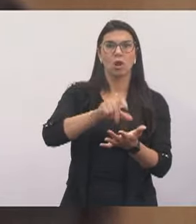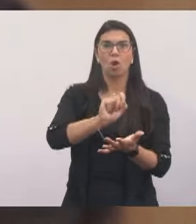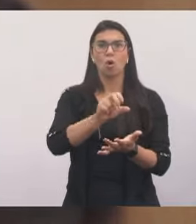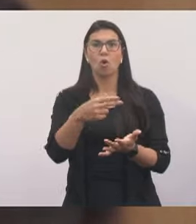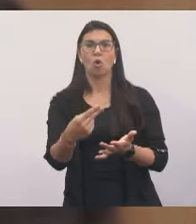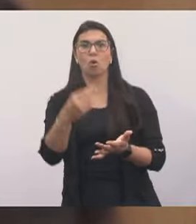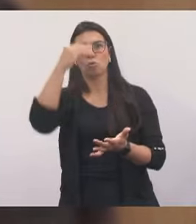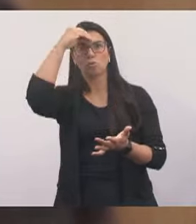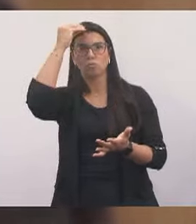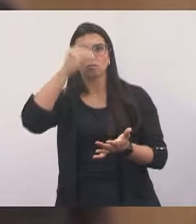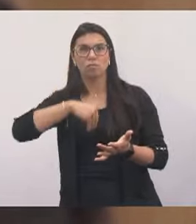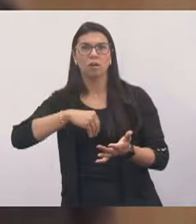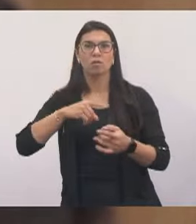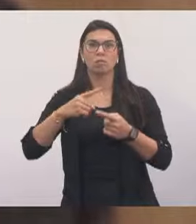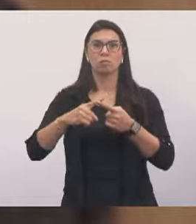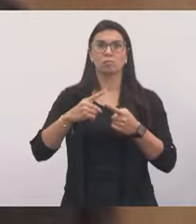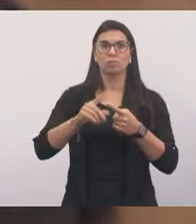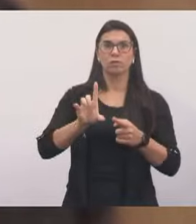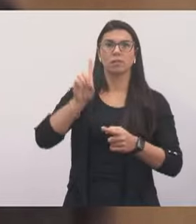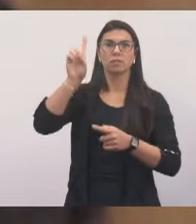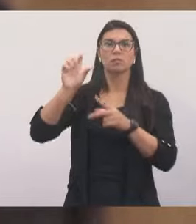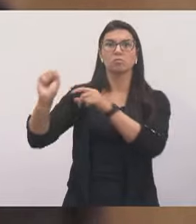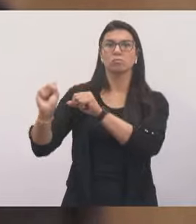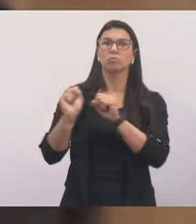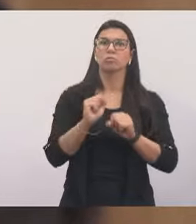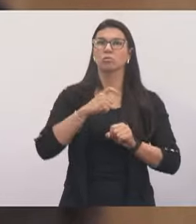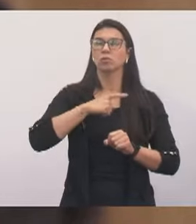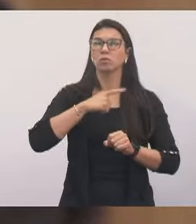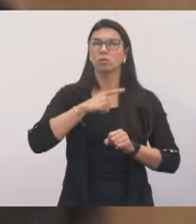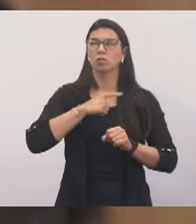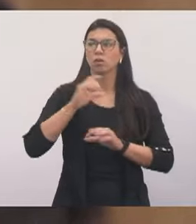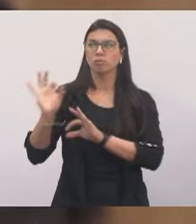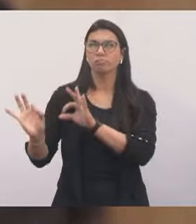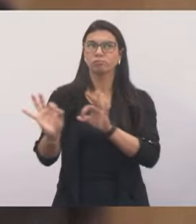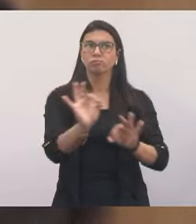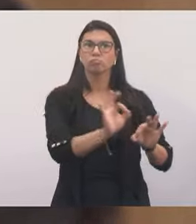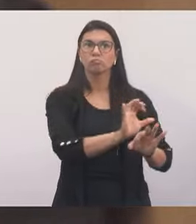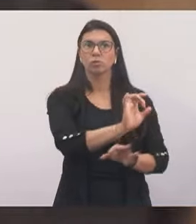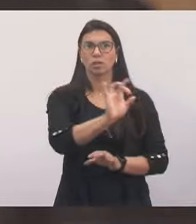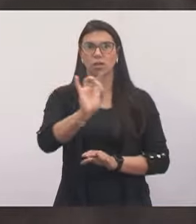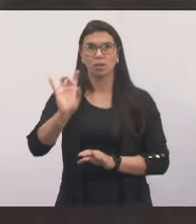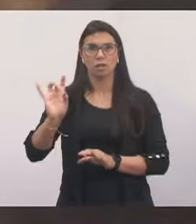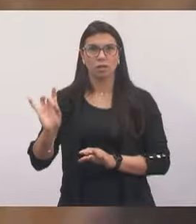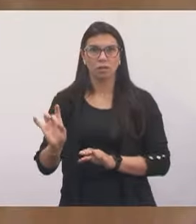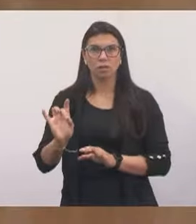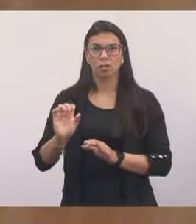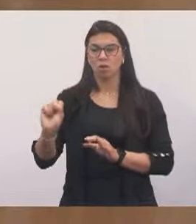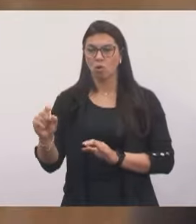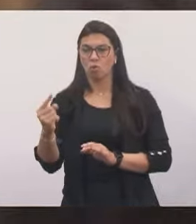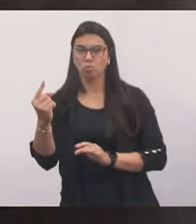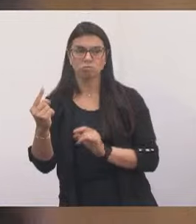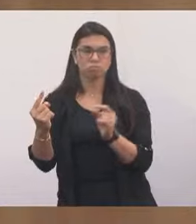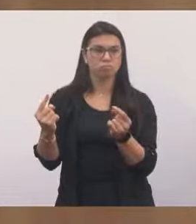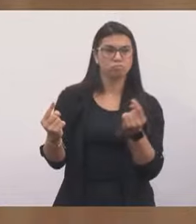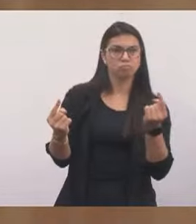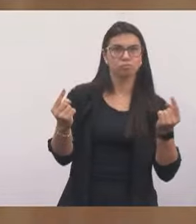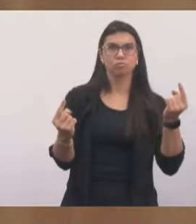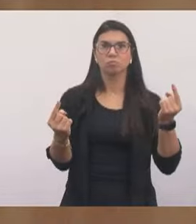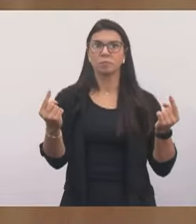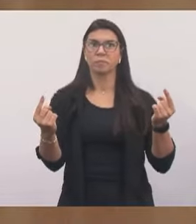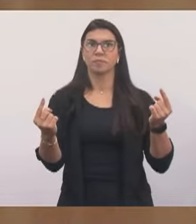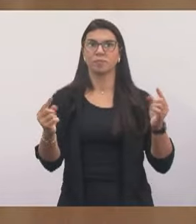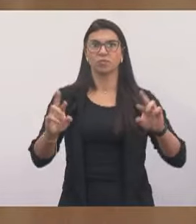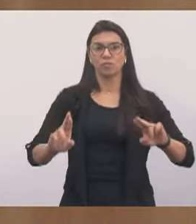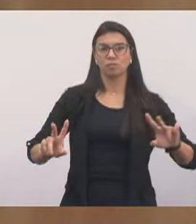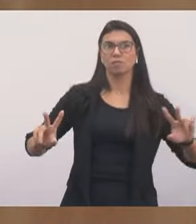porque poderoso é Deus para firmá-lo. Um faz diferença entre dia